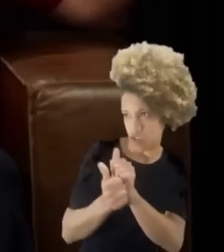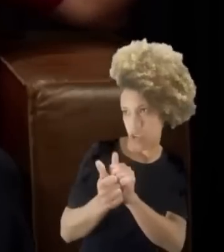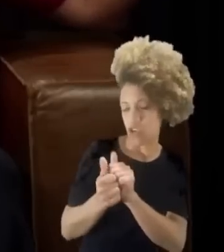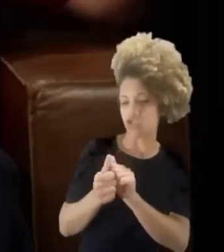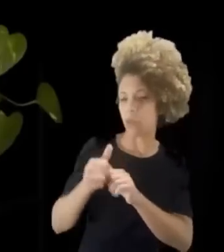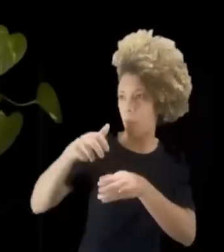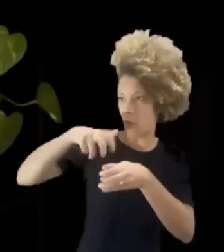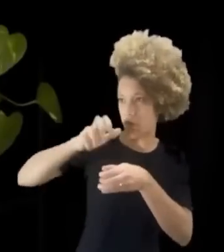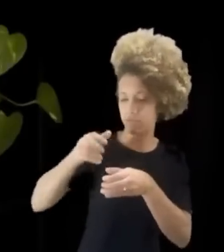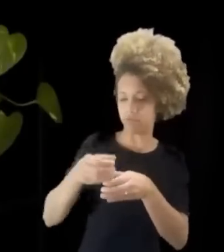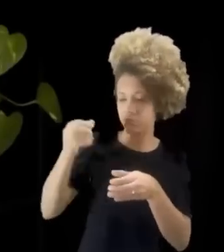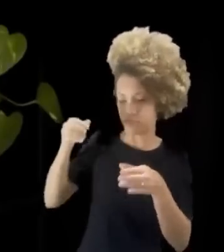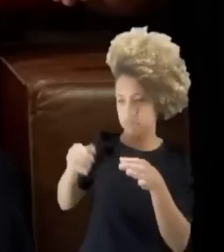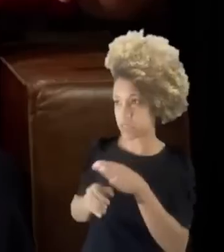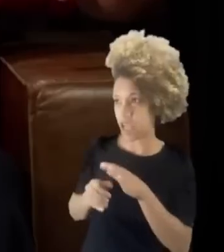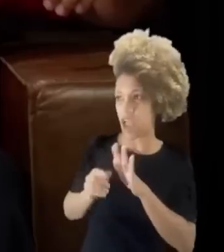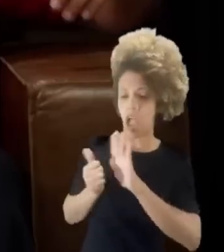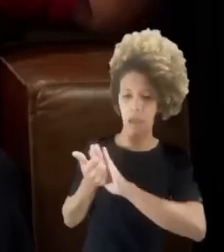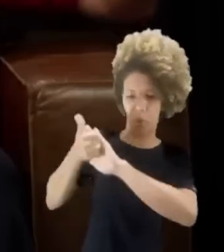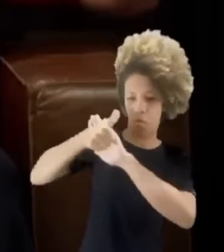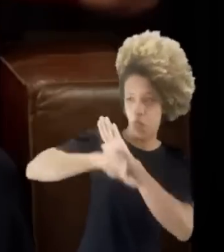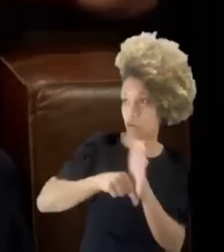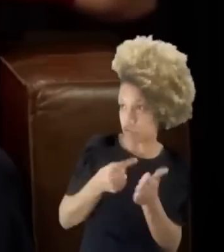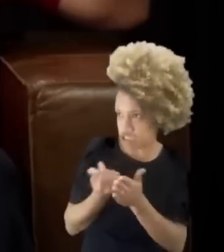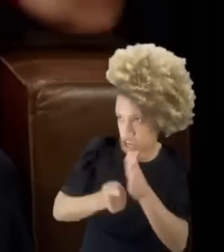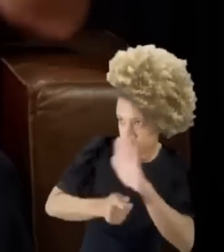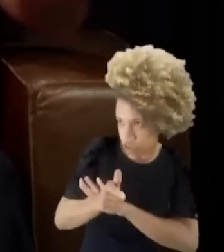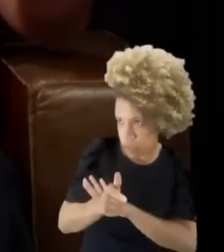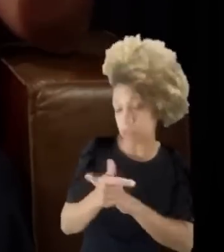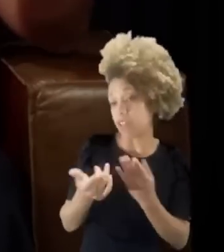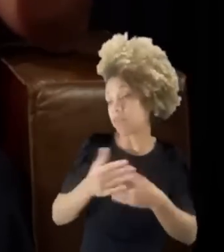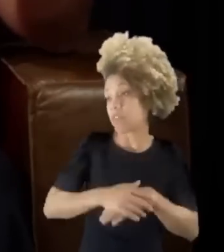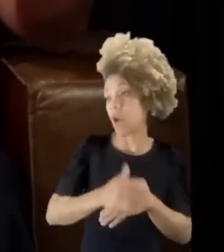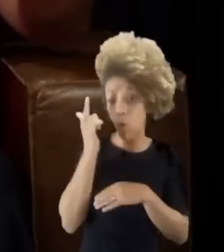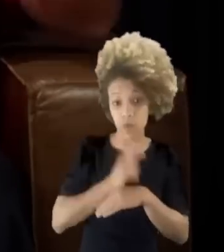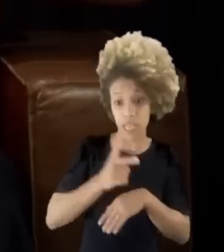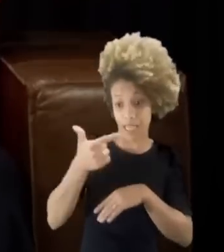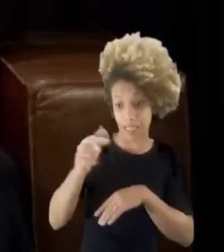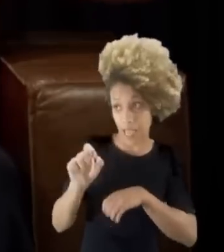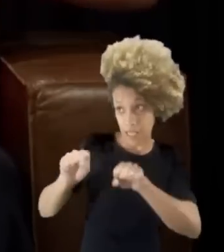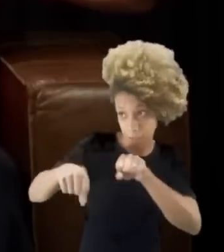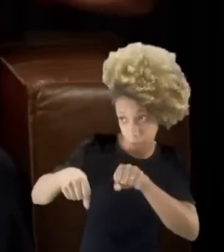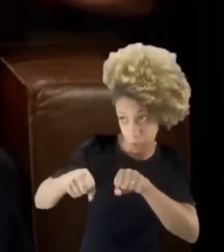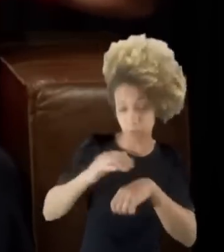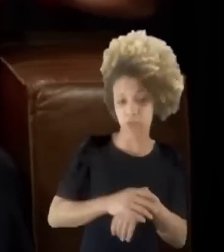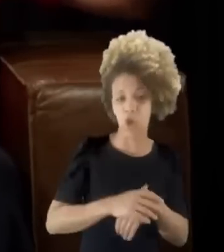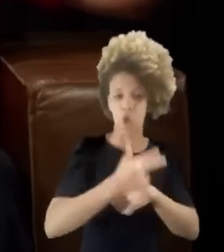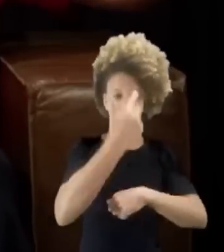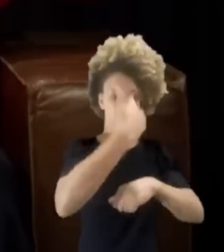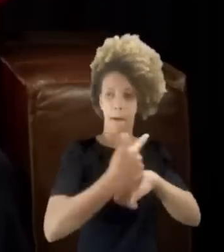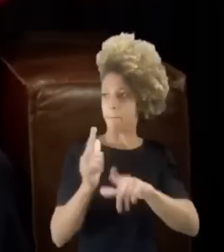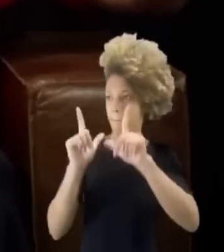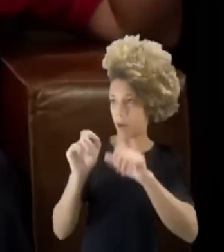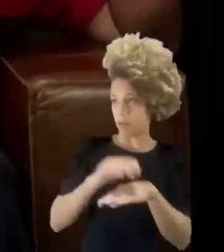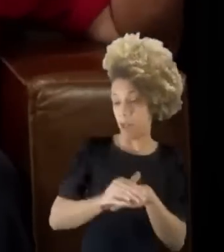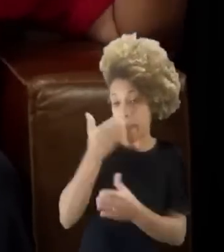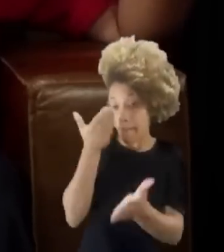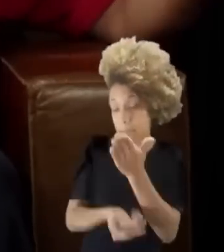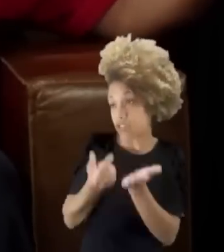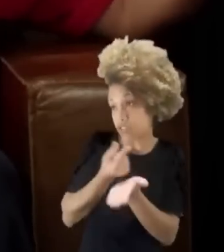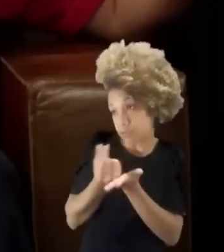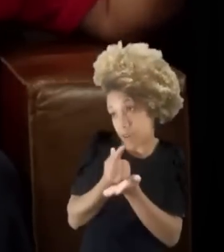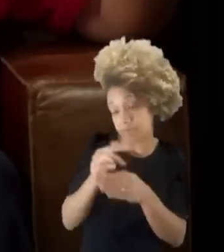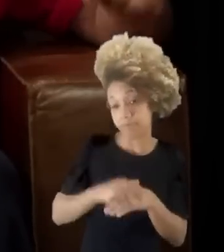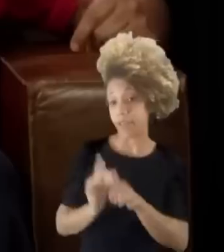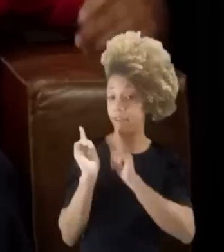da E aí é o dinheiro na bolsa caiu então a gente consegue fazer 10.000 motoboy na rua o jornalista bate essa foto eles perdem valor no mercado